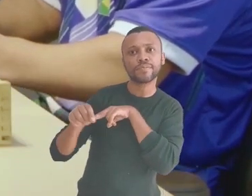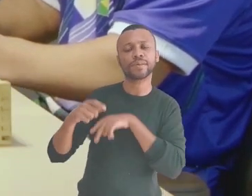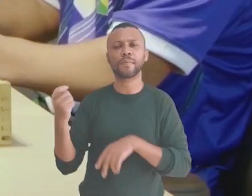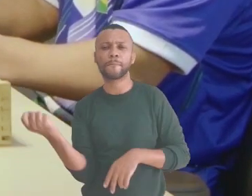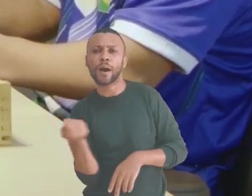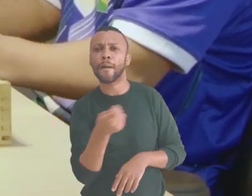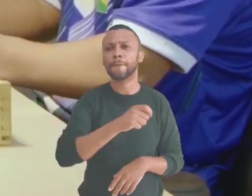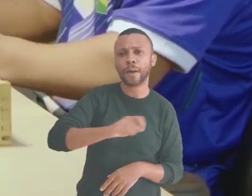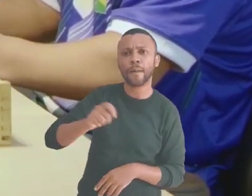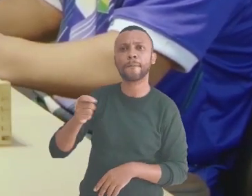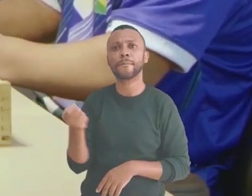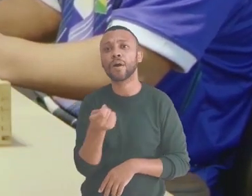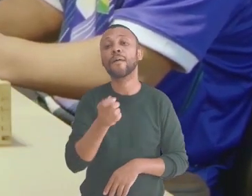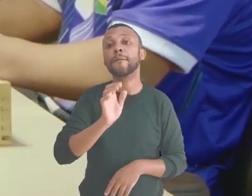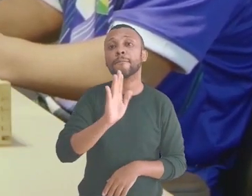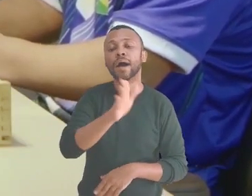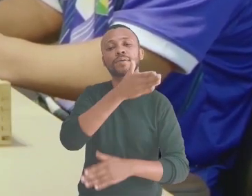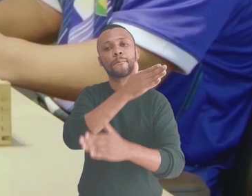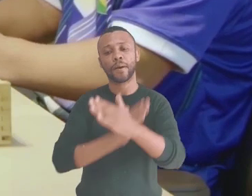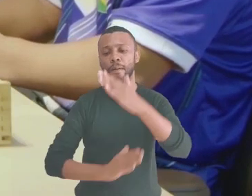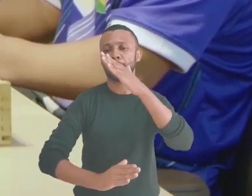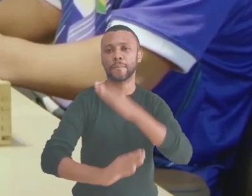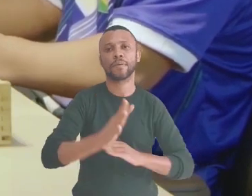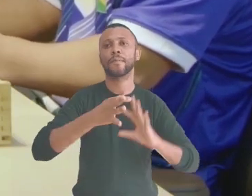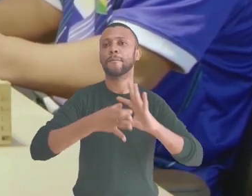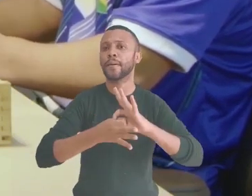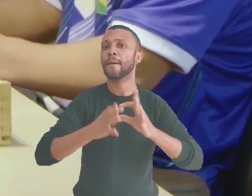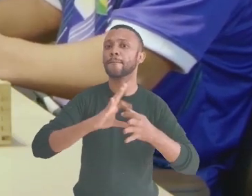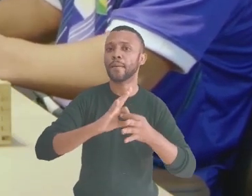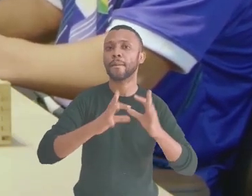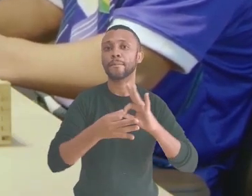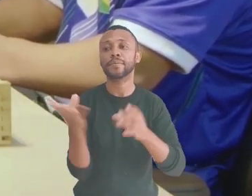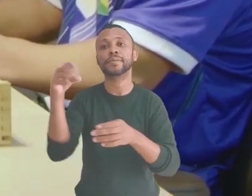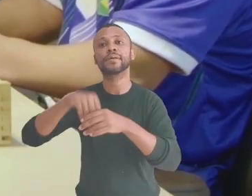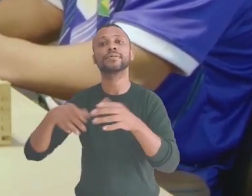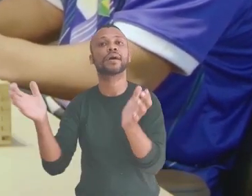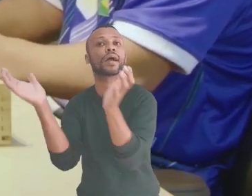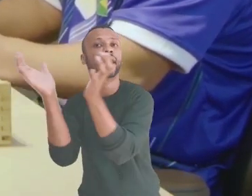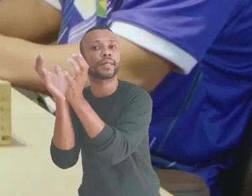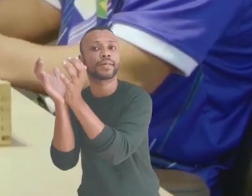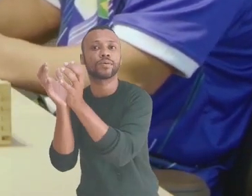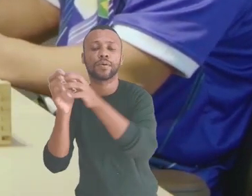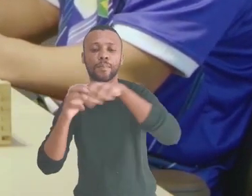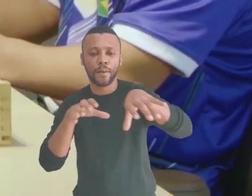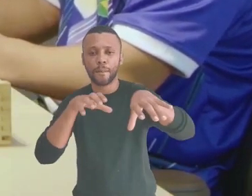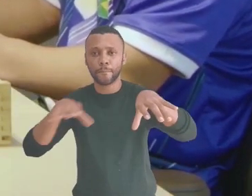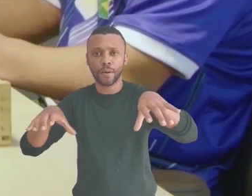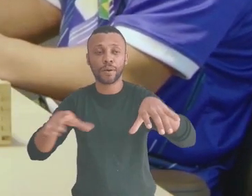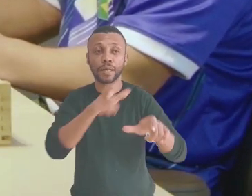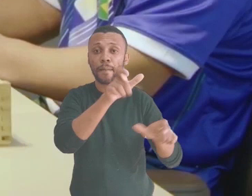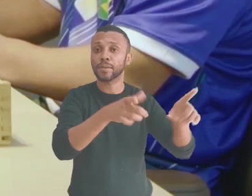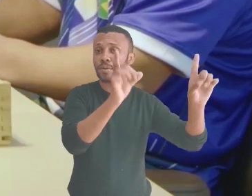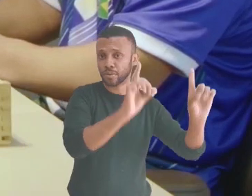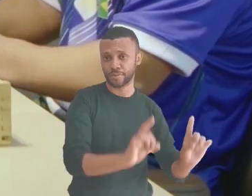badminton, você joga para badminton, né? Na verdade, joga badminton para pessoas com deficiência. Que, aliás, mudar um